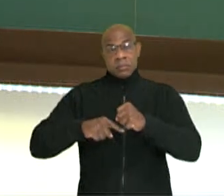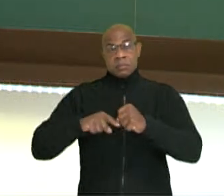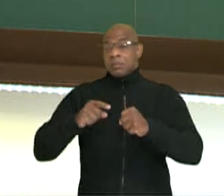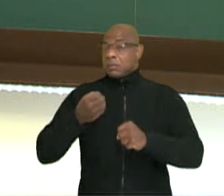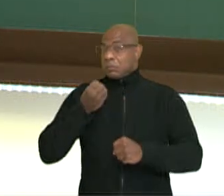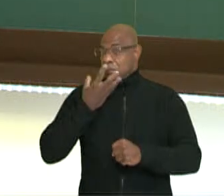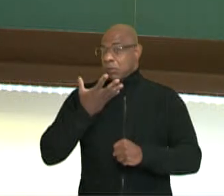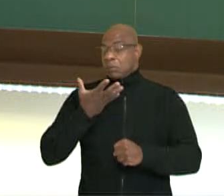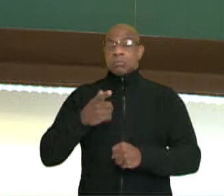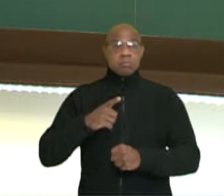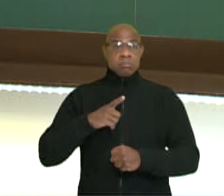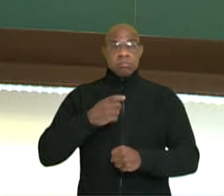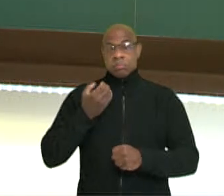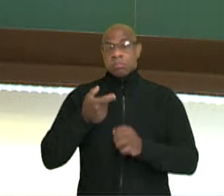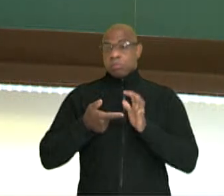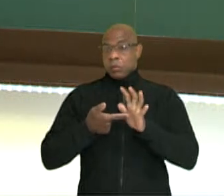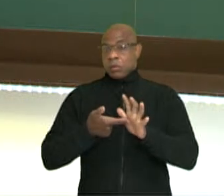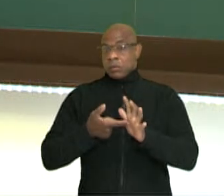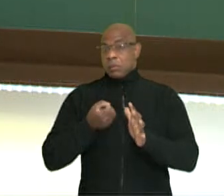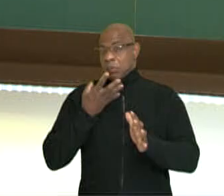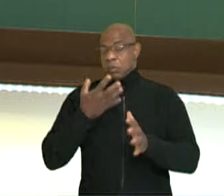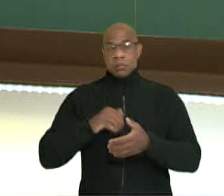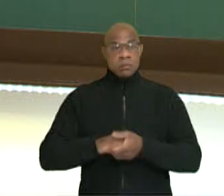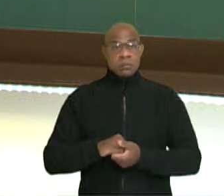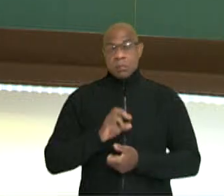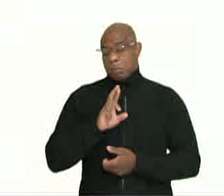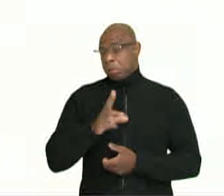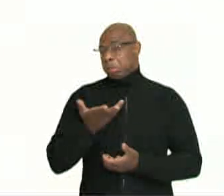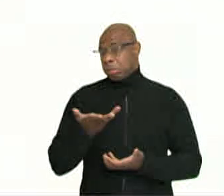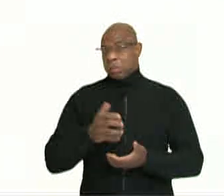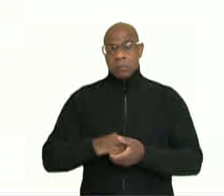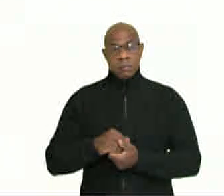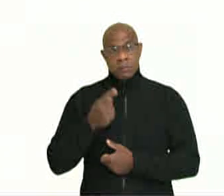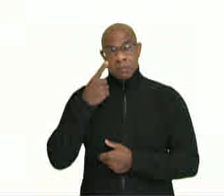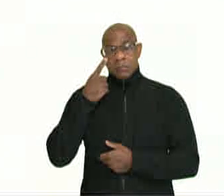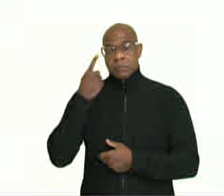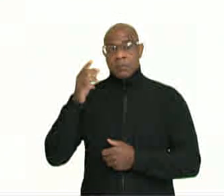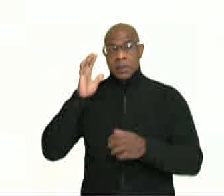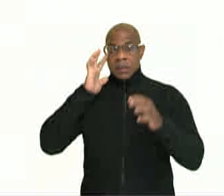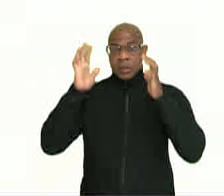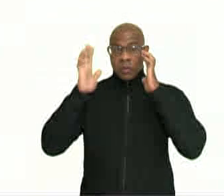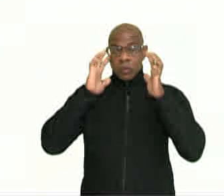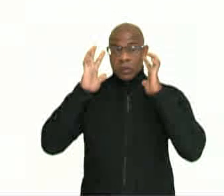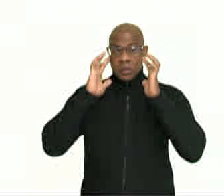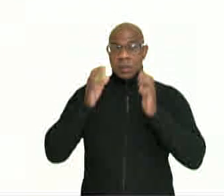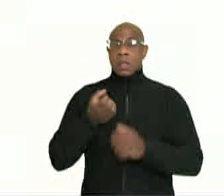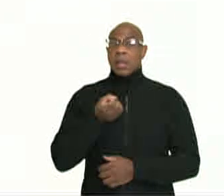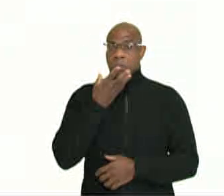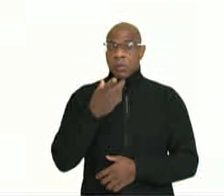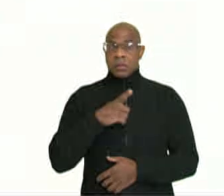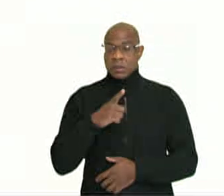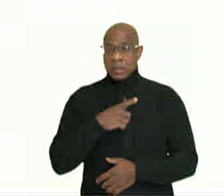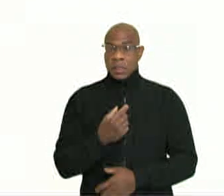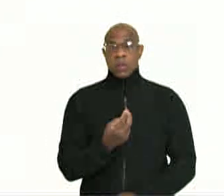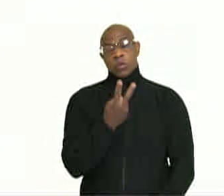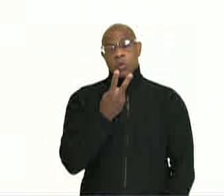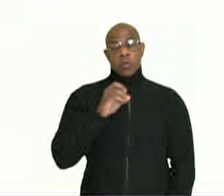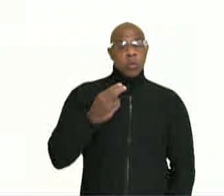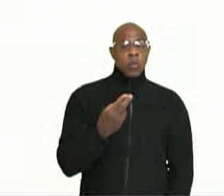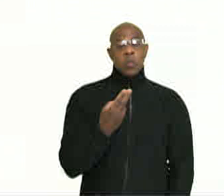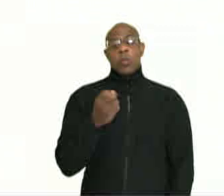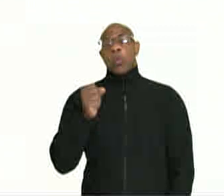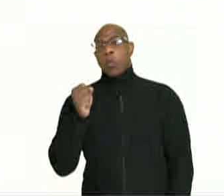só, a teoria do octeto considera um átomo estável aquele que apresenta 2 ou 8 elétrons na camada de